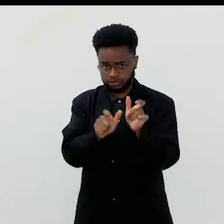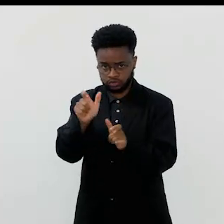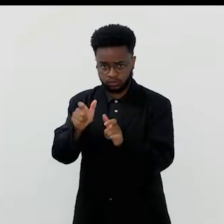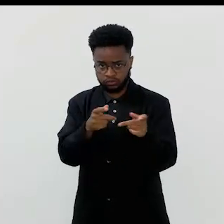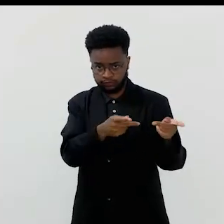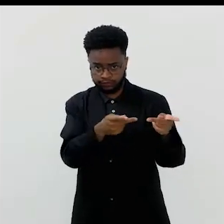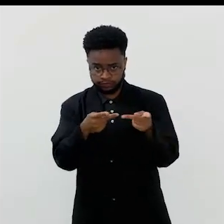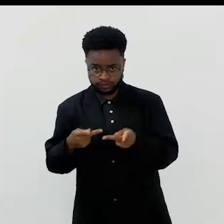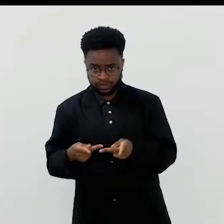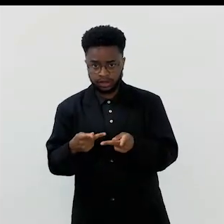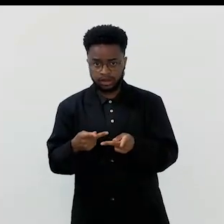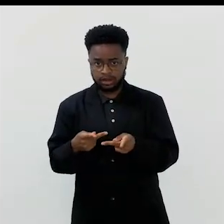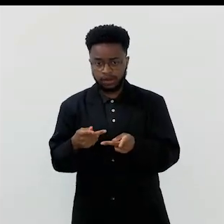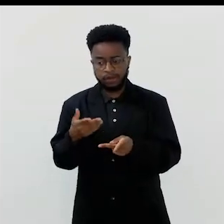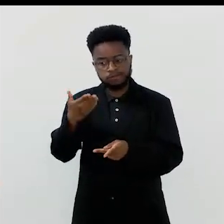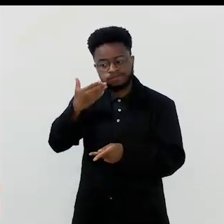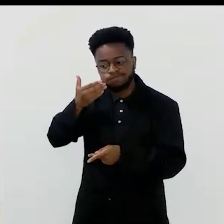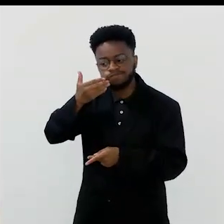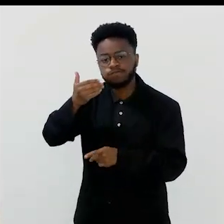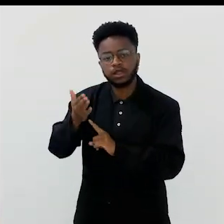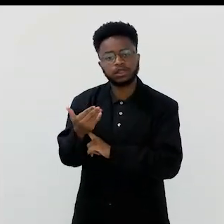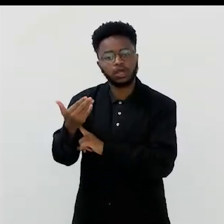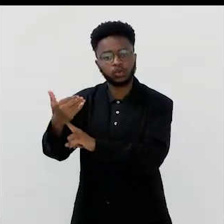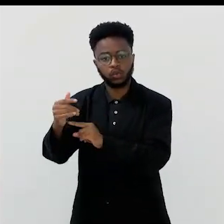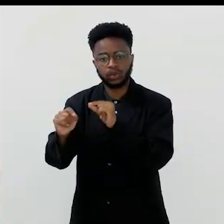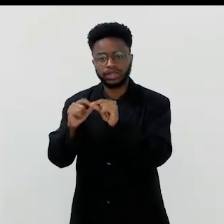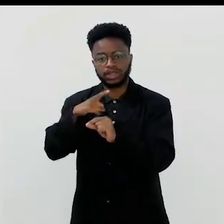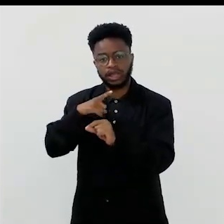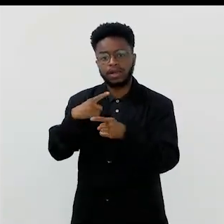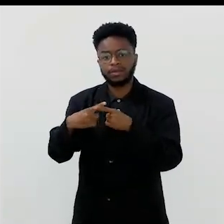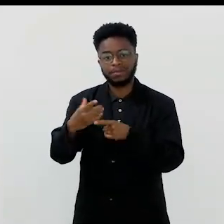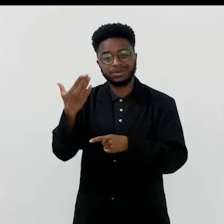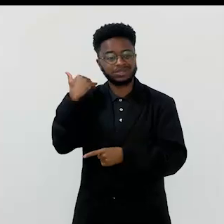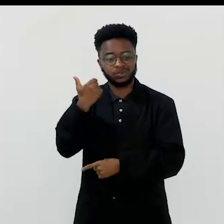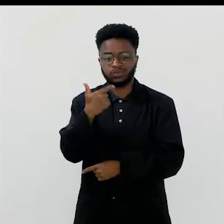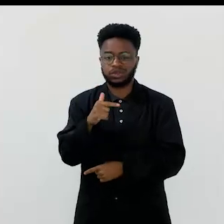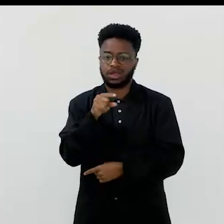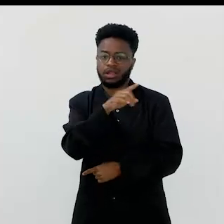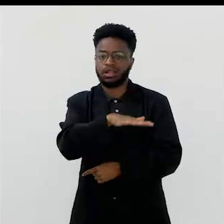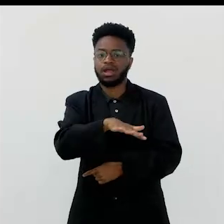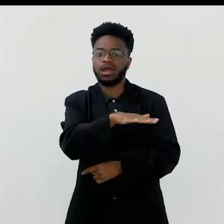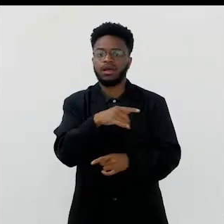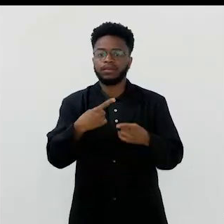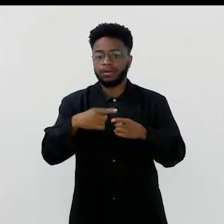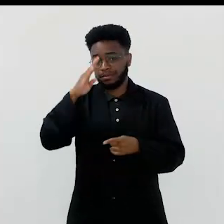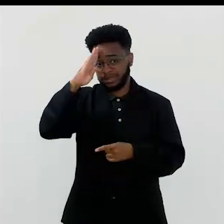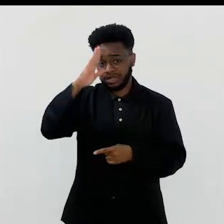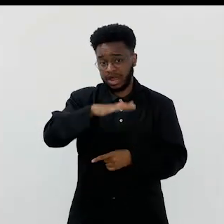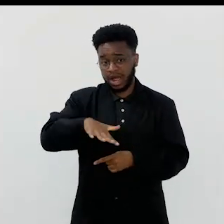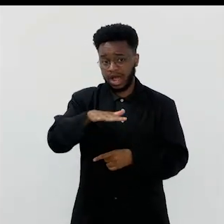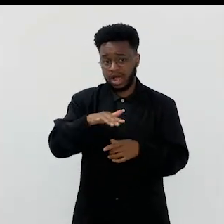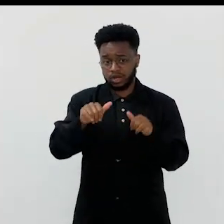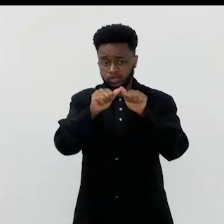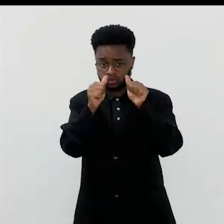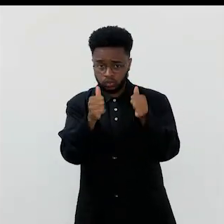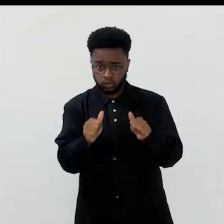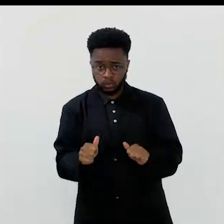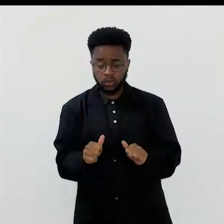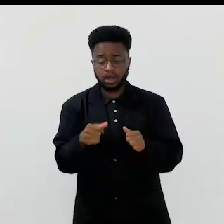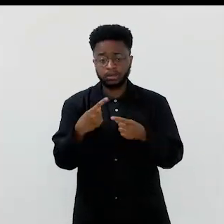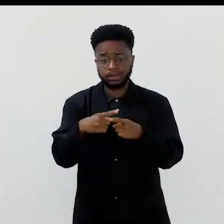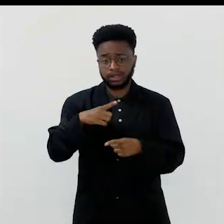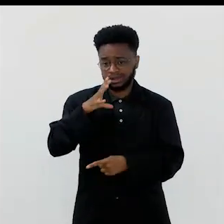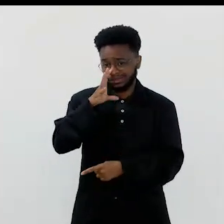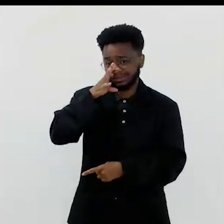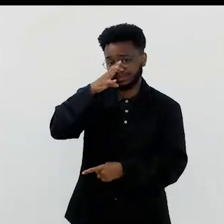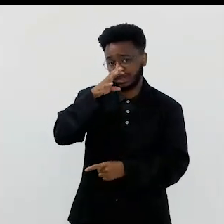Mendes, eles pegaram o que tinha aqui de tecnologia, né? Que na época não tinha lá, que era principalmente na parte da escultura, que era resistência, né?